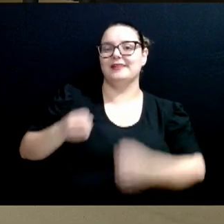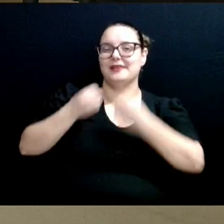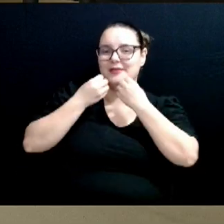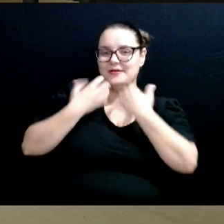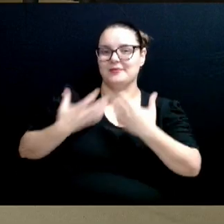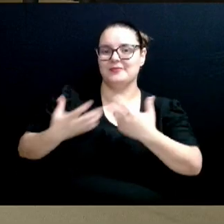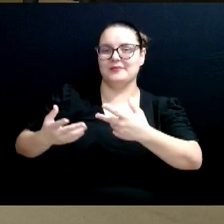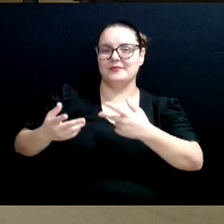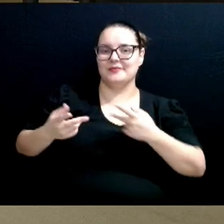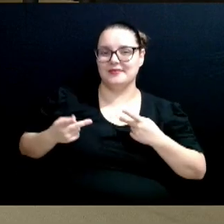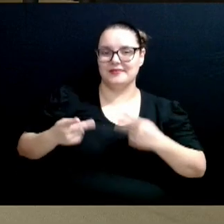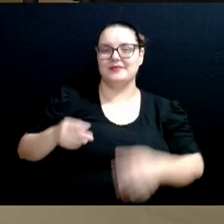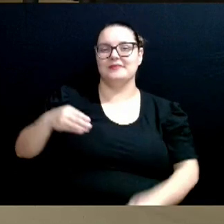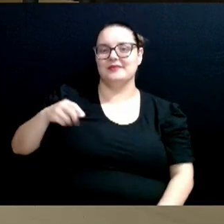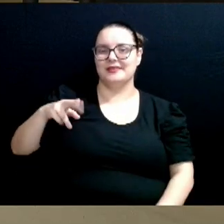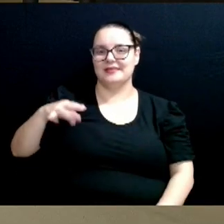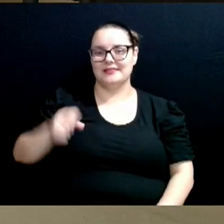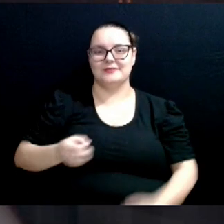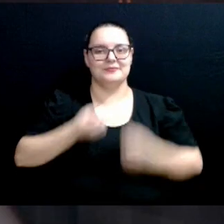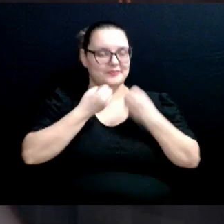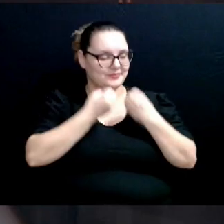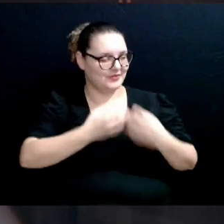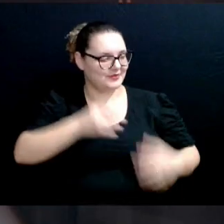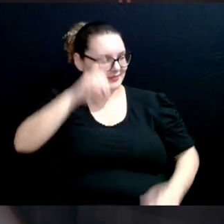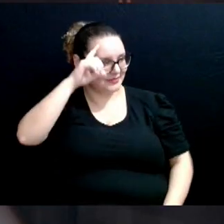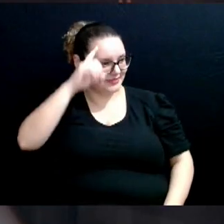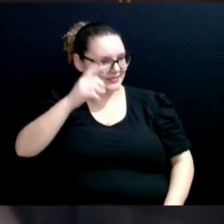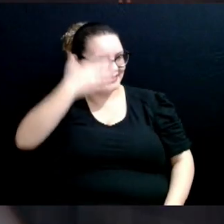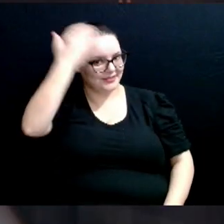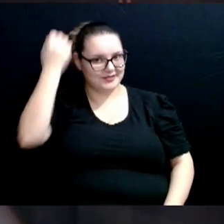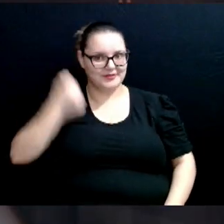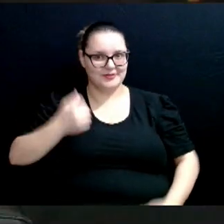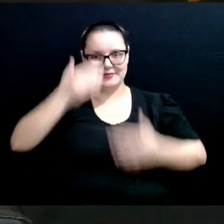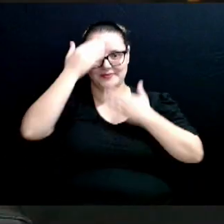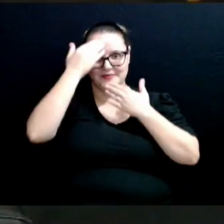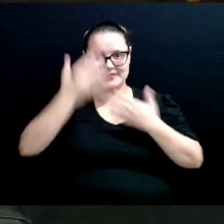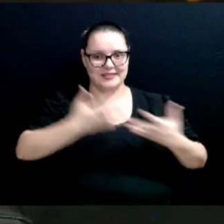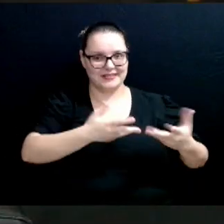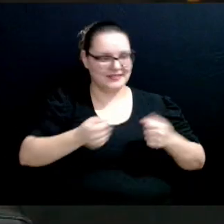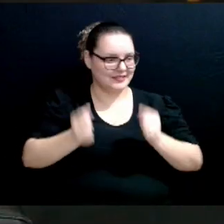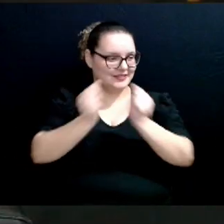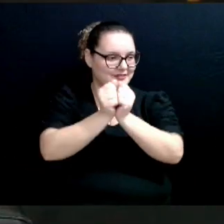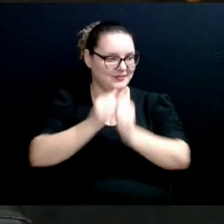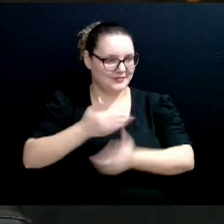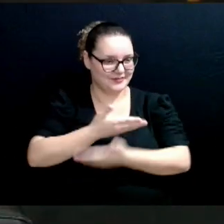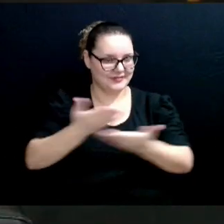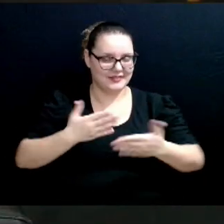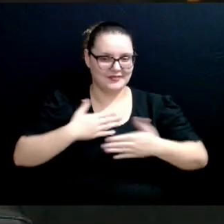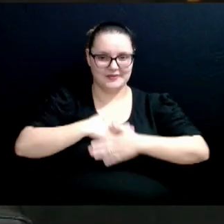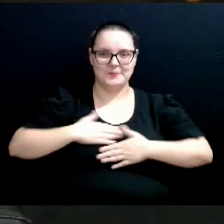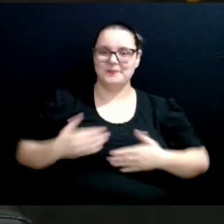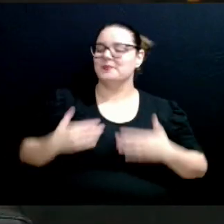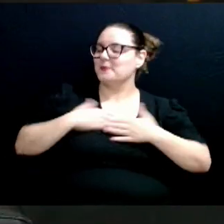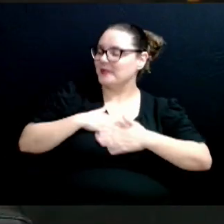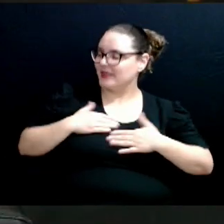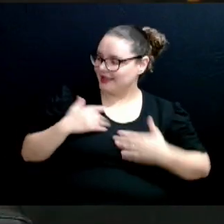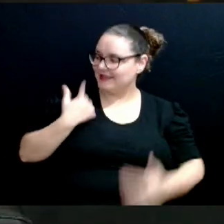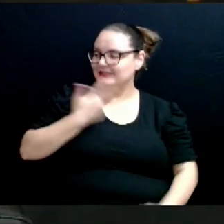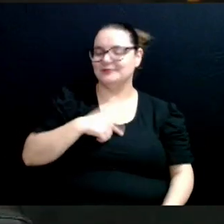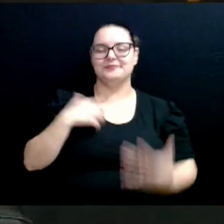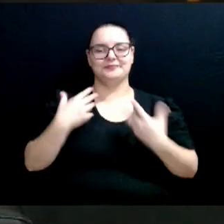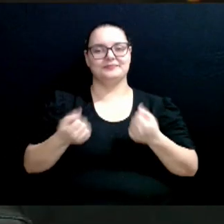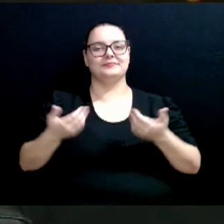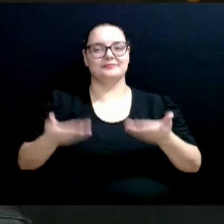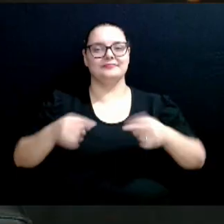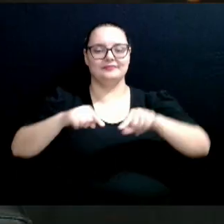Bom você. dia, Rúbia. Muito obrigada pelo convite. Muito bom estar aqui com vocês. Maravilha! O prazer é todo nosso te receber aqui. Tenho certeza que a